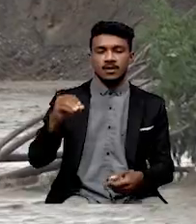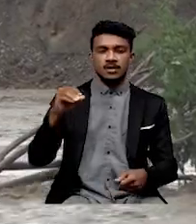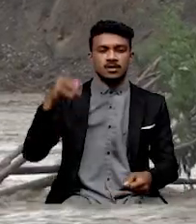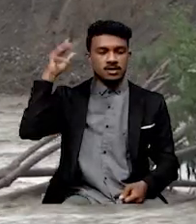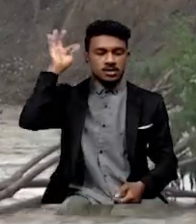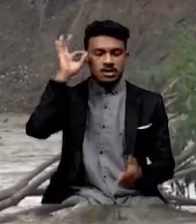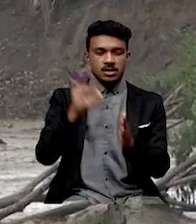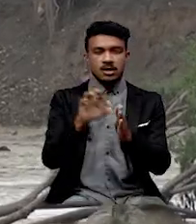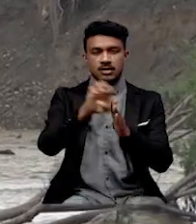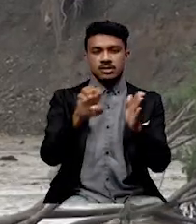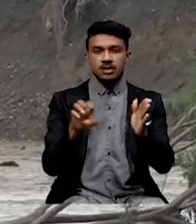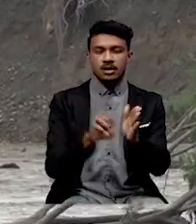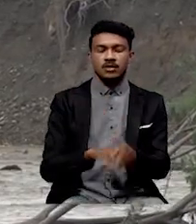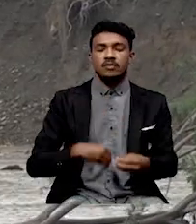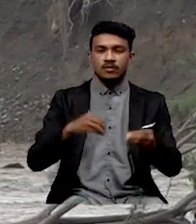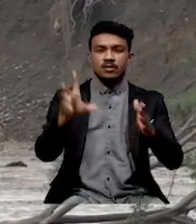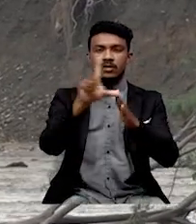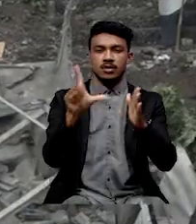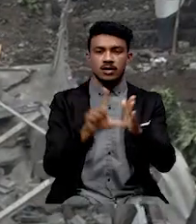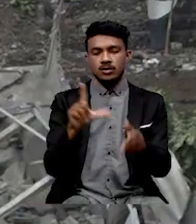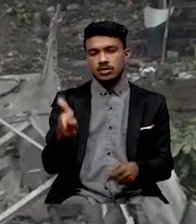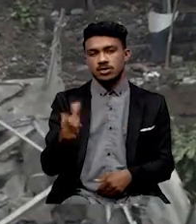usa lei orgânica Ruanu Singida, onde